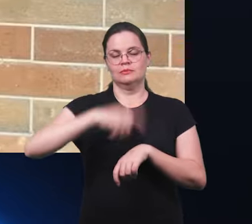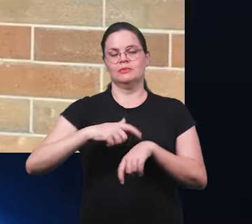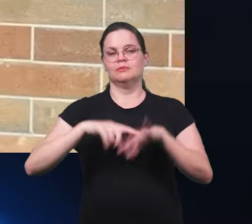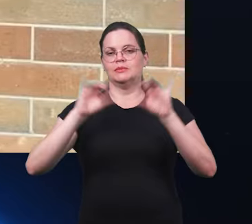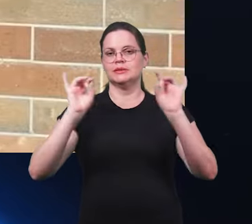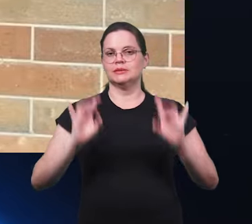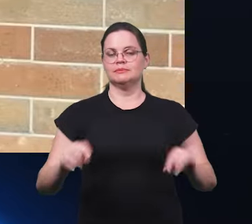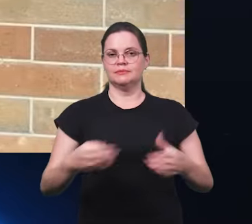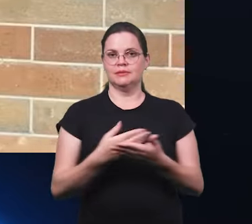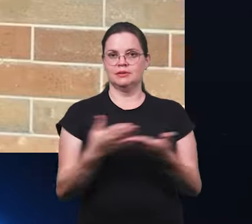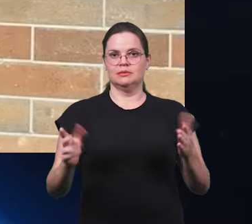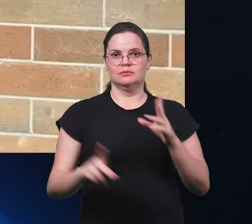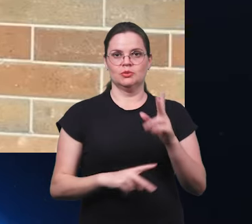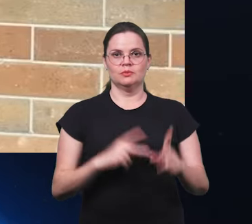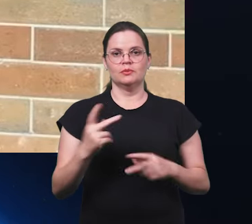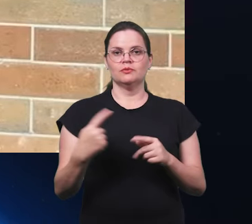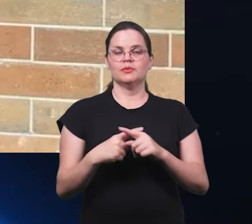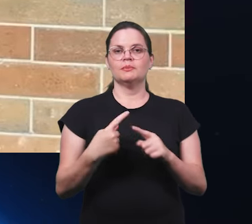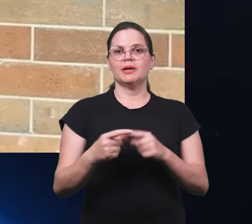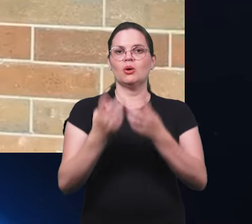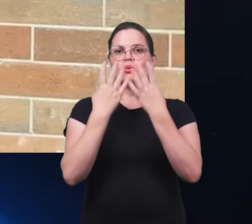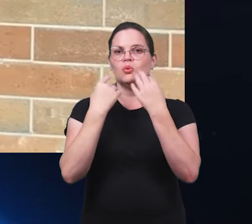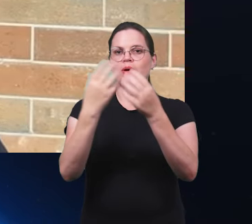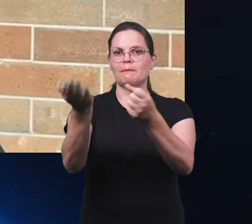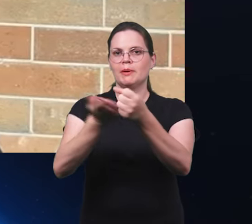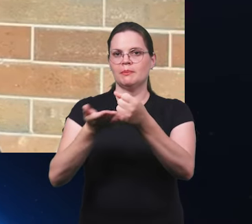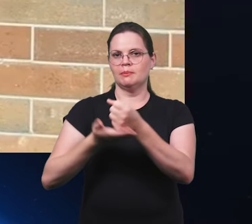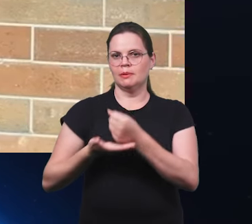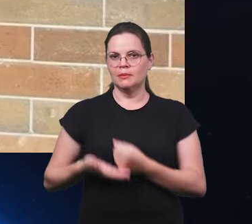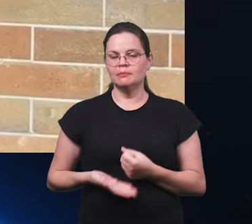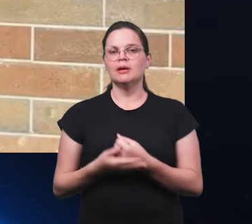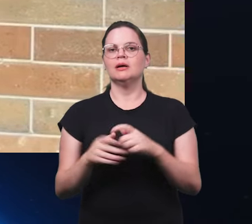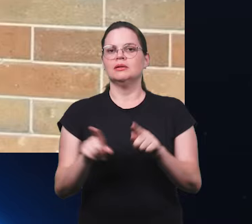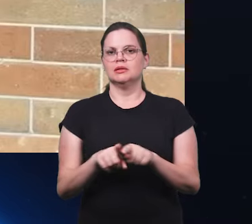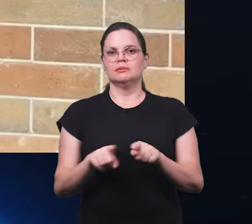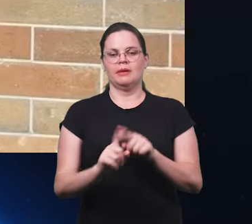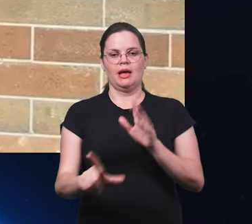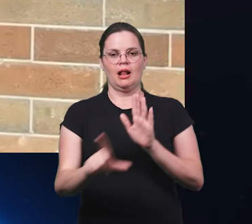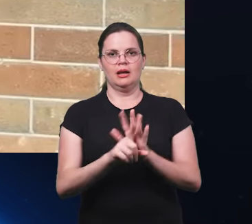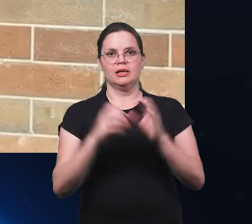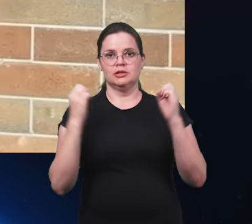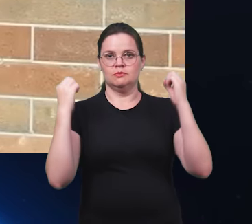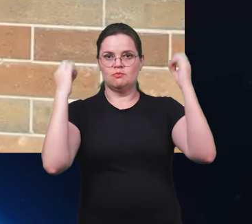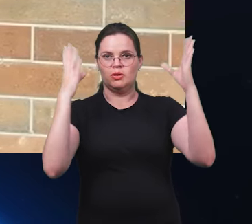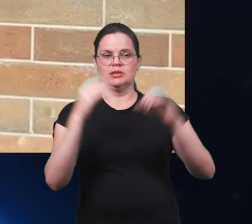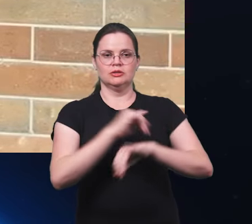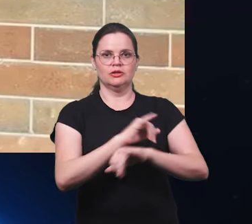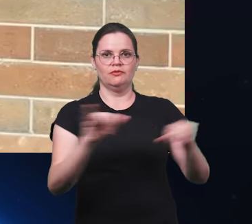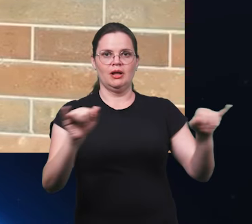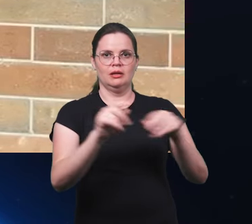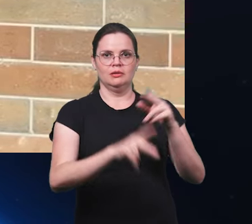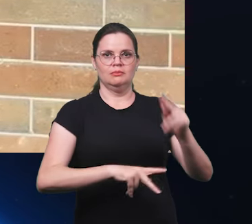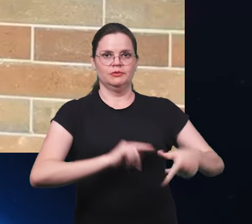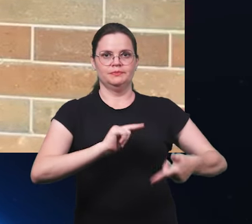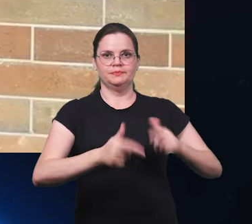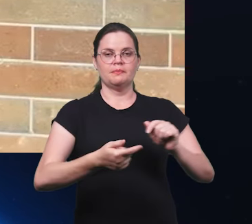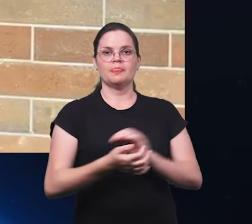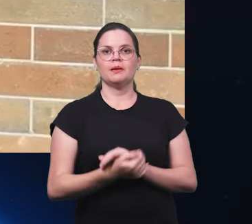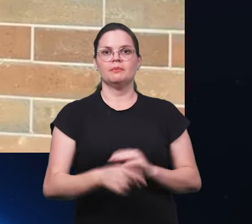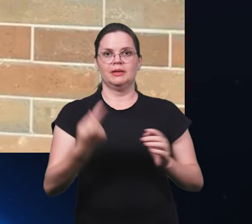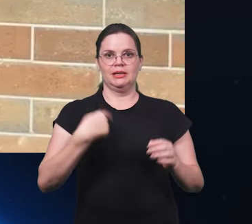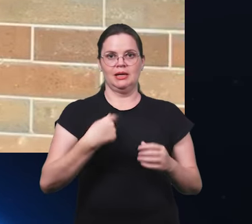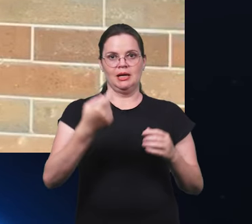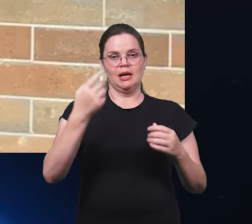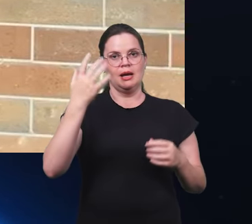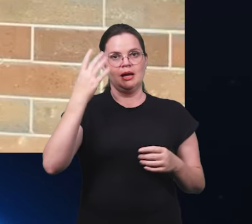momento especial para o povo, era a colheita do trigo, né? Era a lei de Moisés para Israel. Eles comemoravam 7 semanas